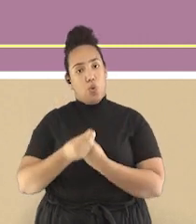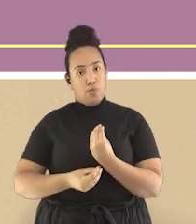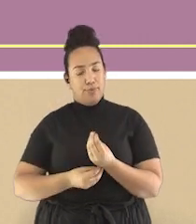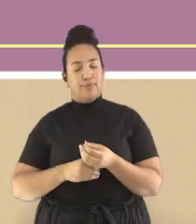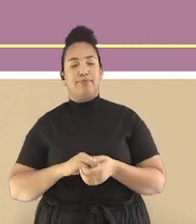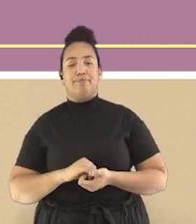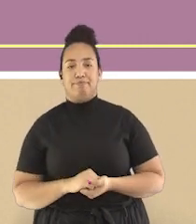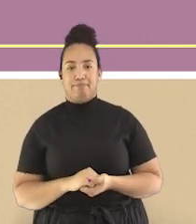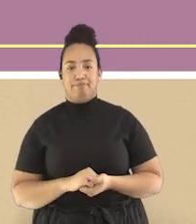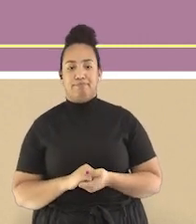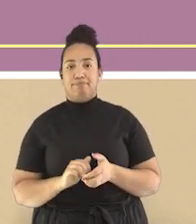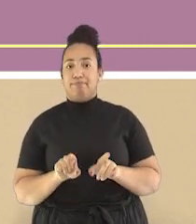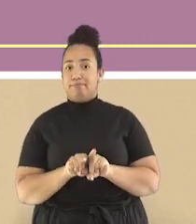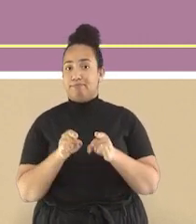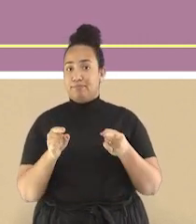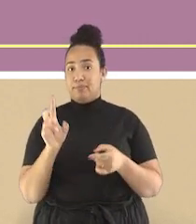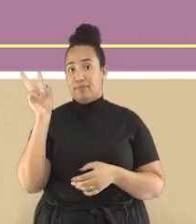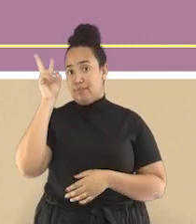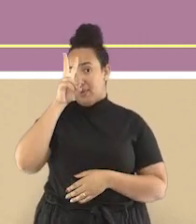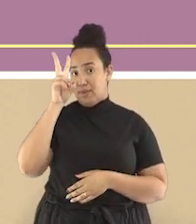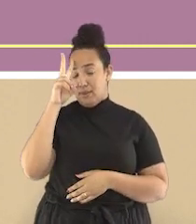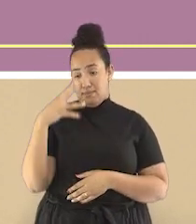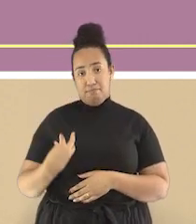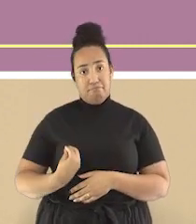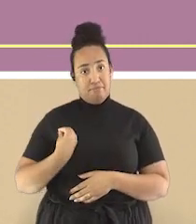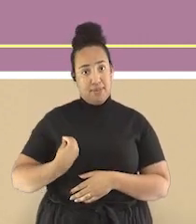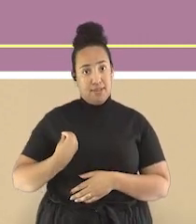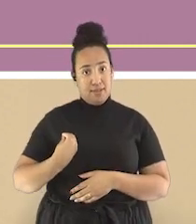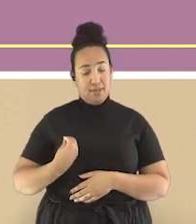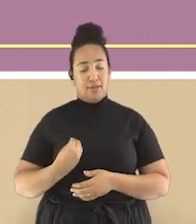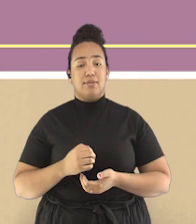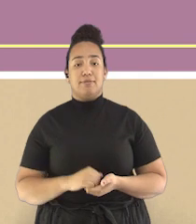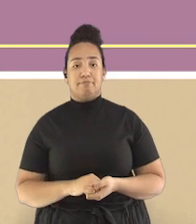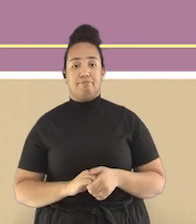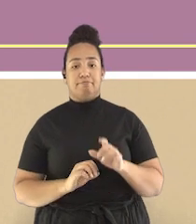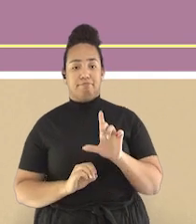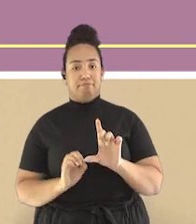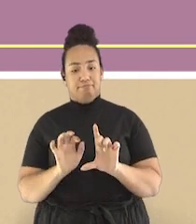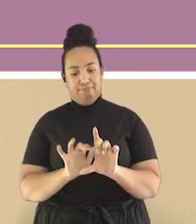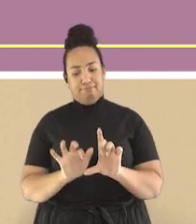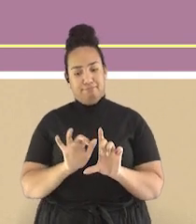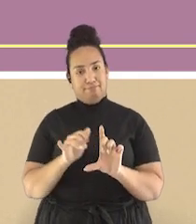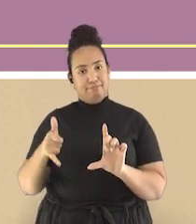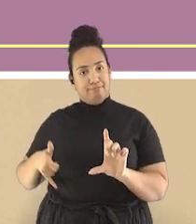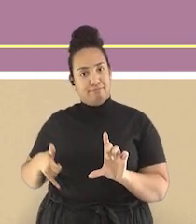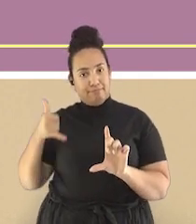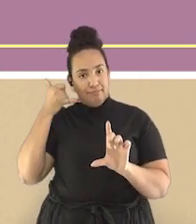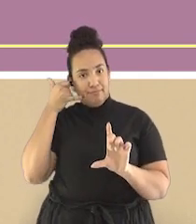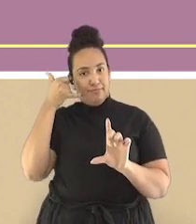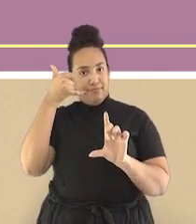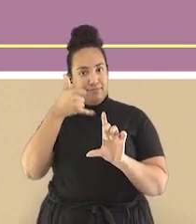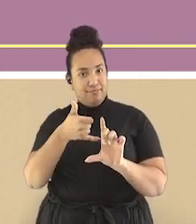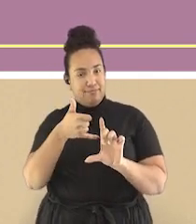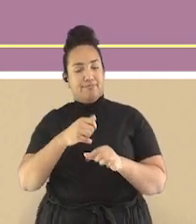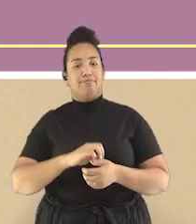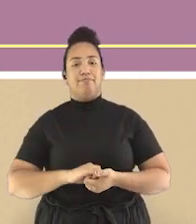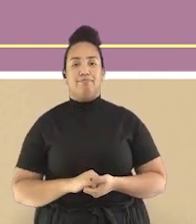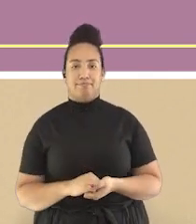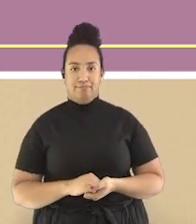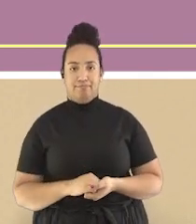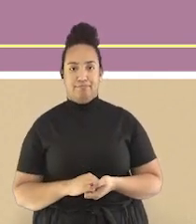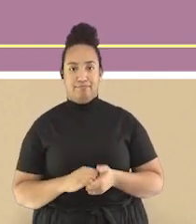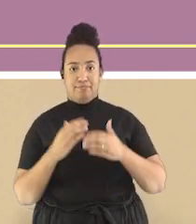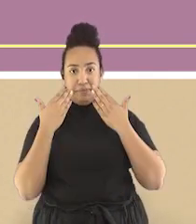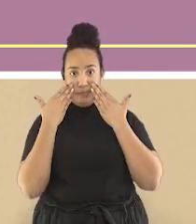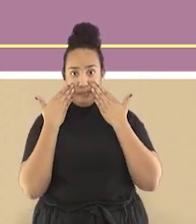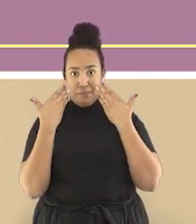dia. Não se esqueça de confirmar sua presença apontando sua câmera para o QR Code que aparece aí na sua